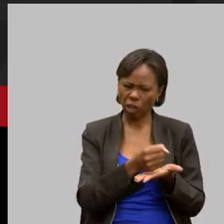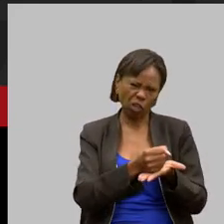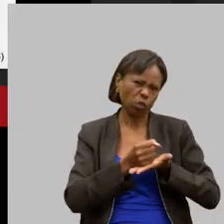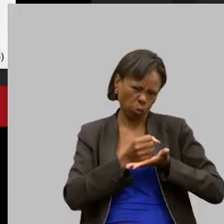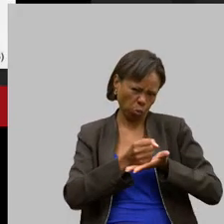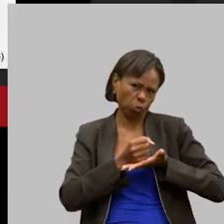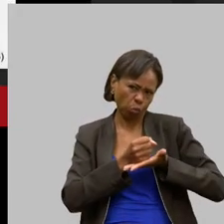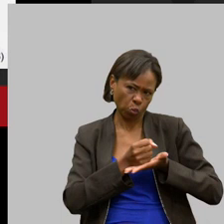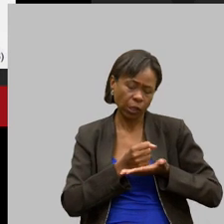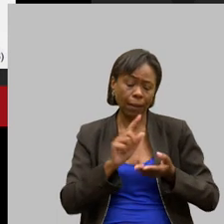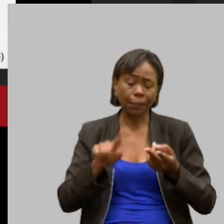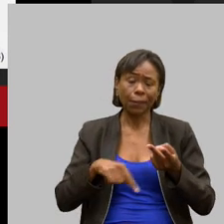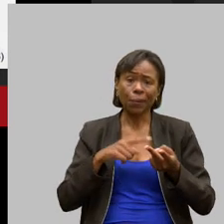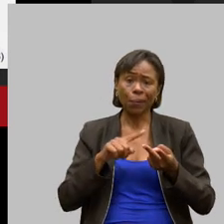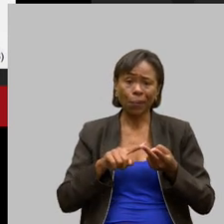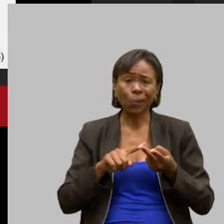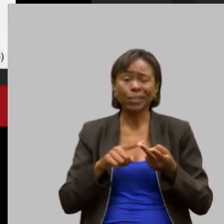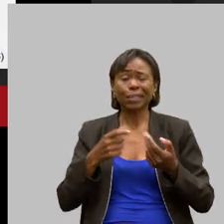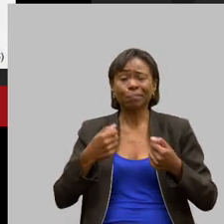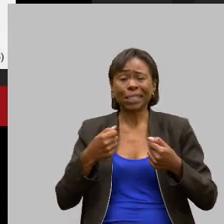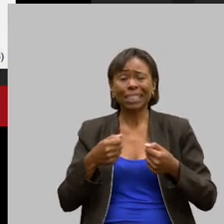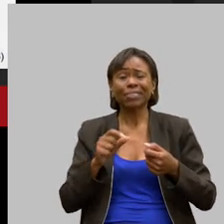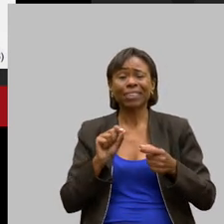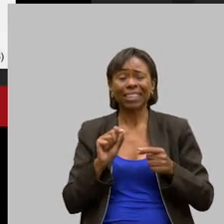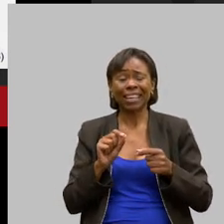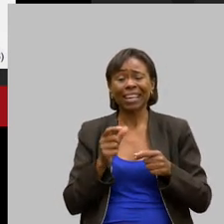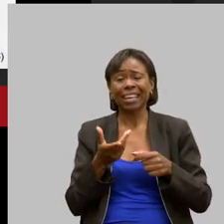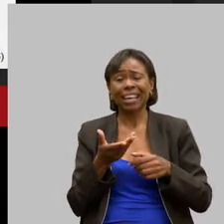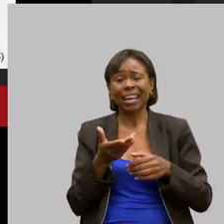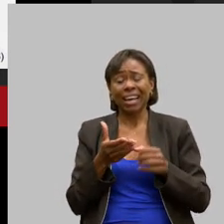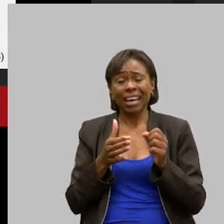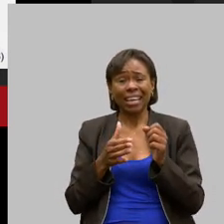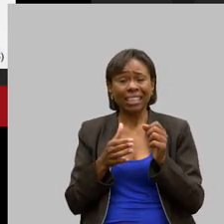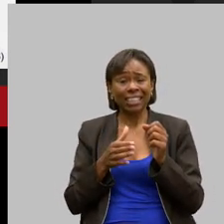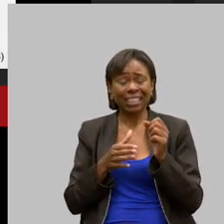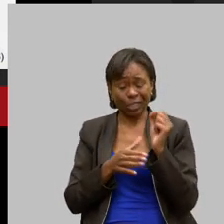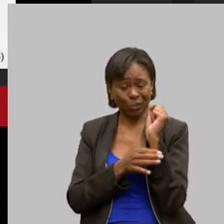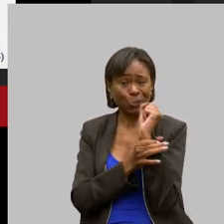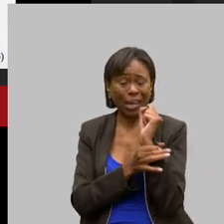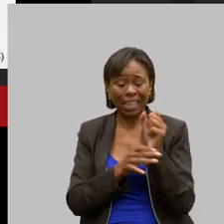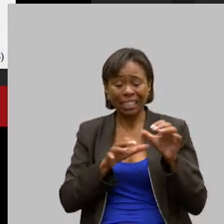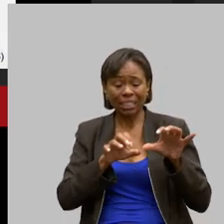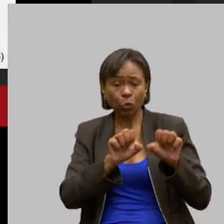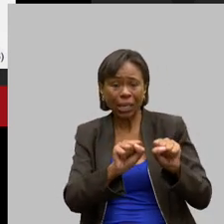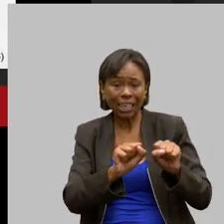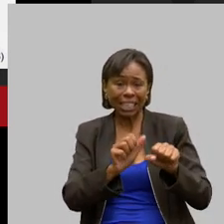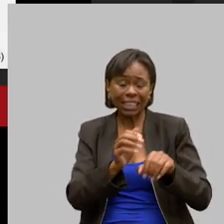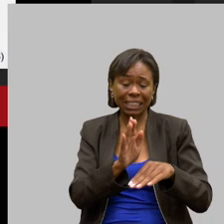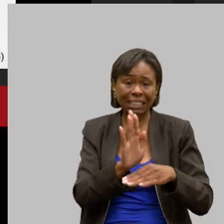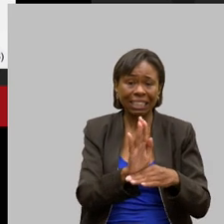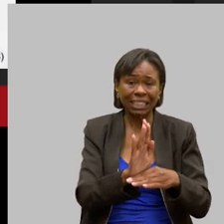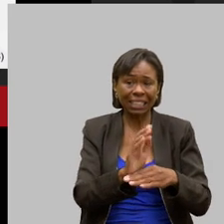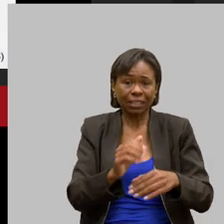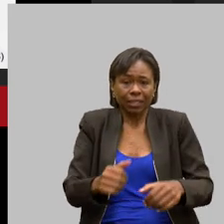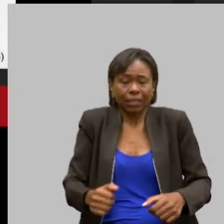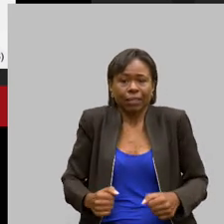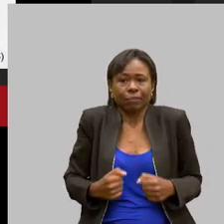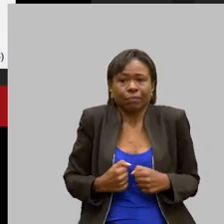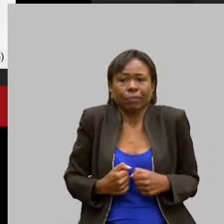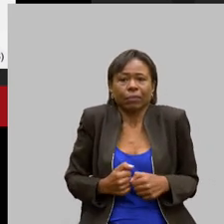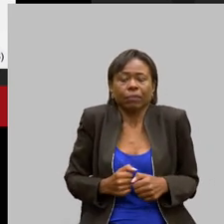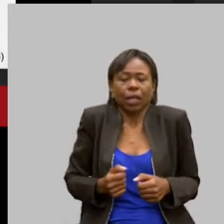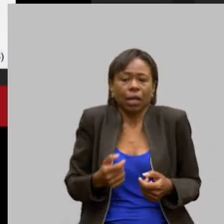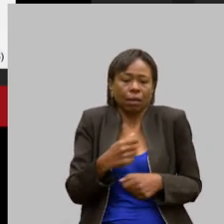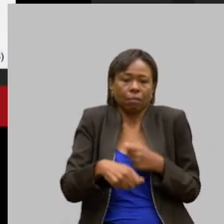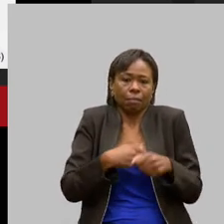estabilização física que é o segurar ou às vezes usar de algum dispositivo alguma faixa para imobilizar o paciente o